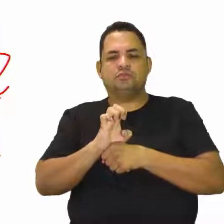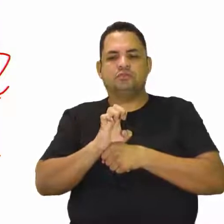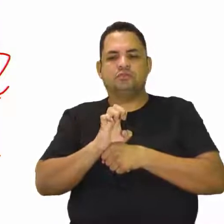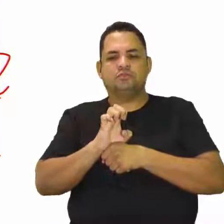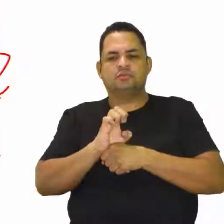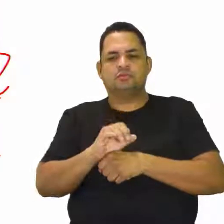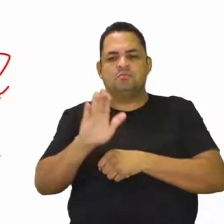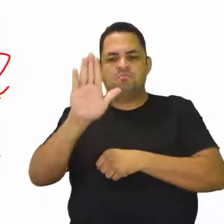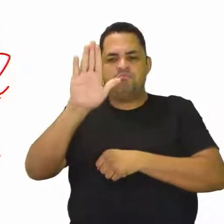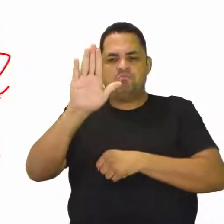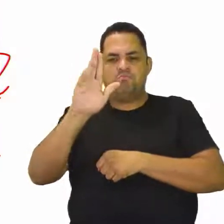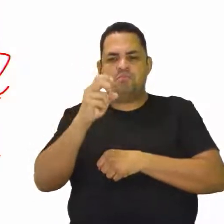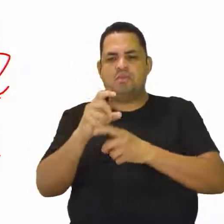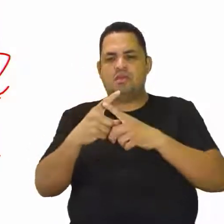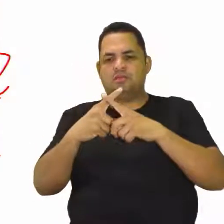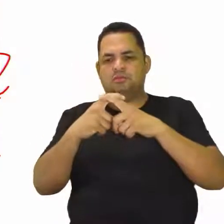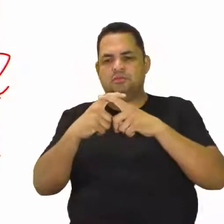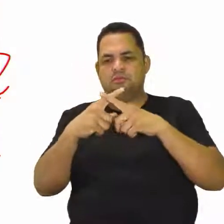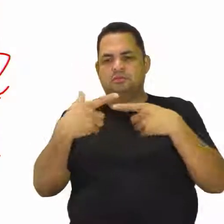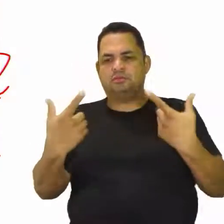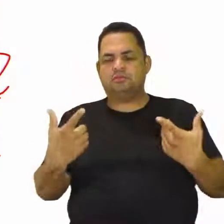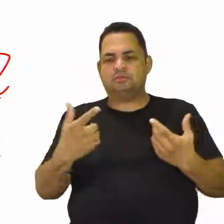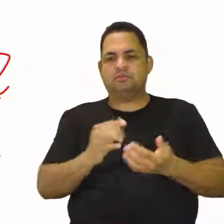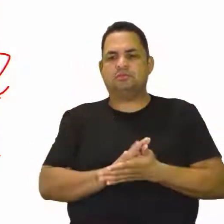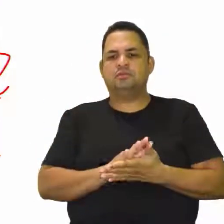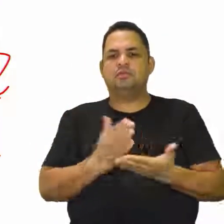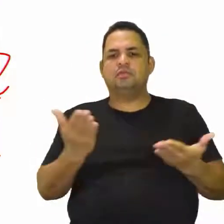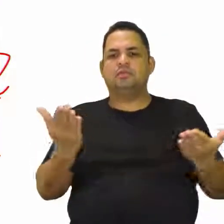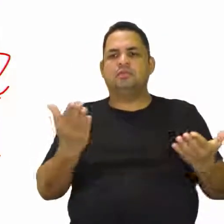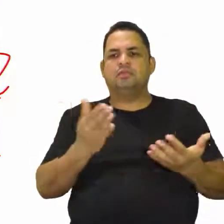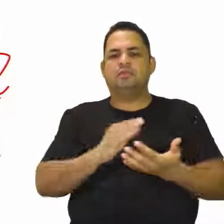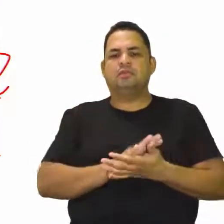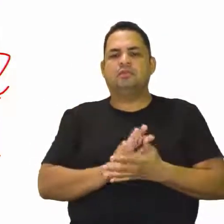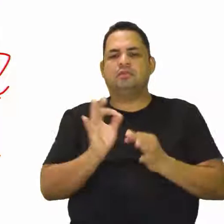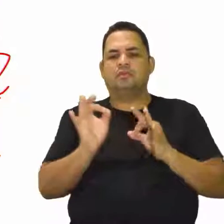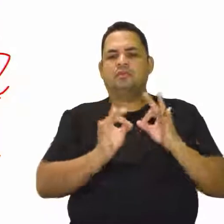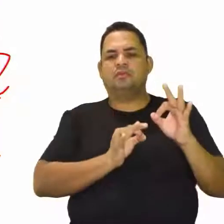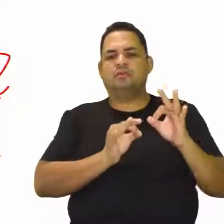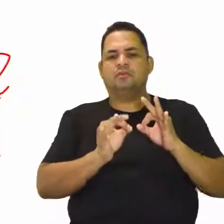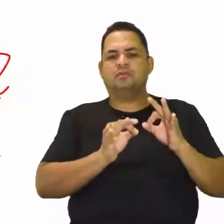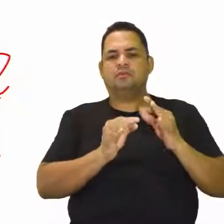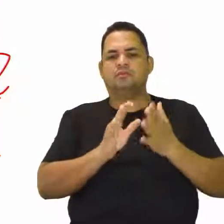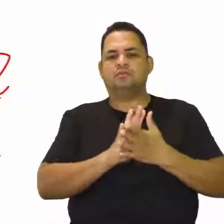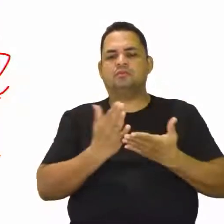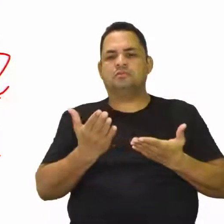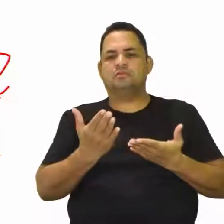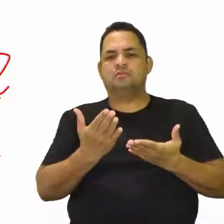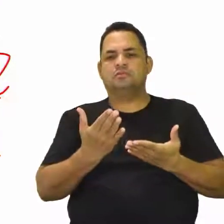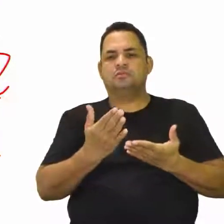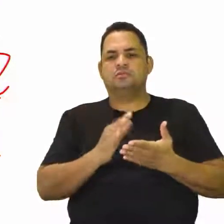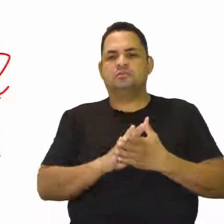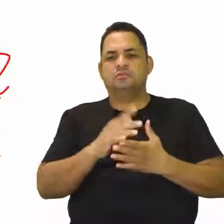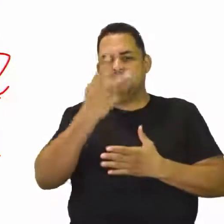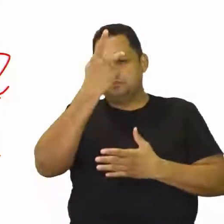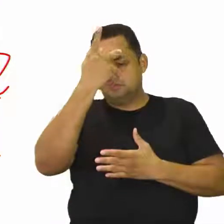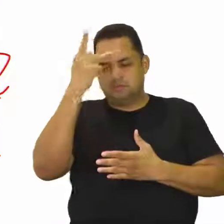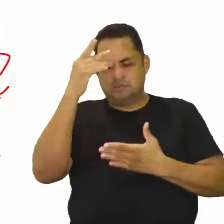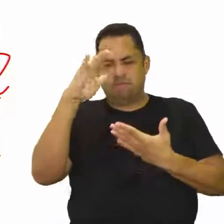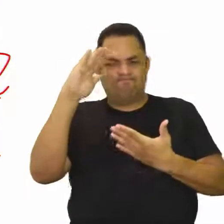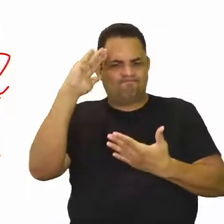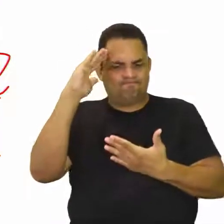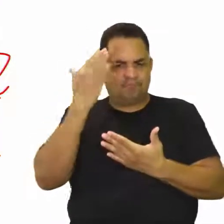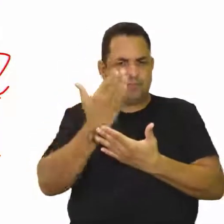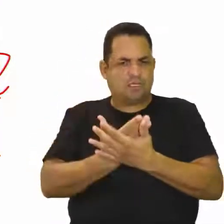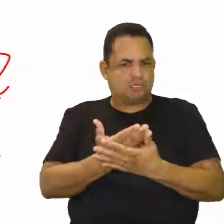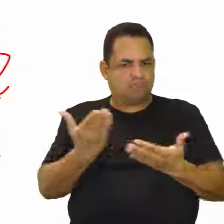Pronto, né? E aí vai se criar adeptos, pessoas que vão,